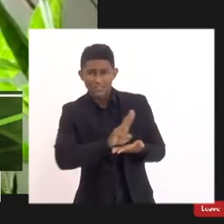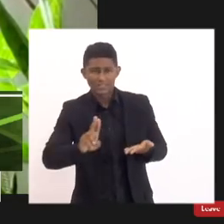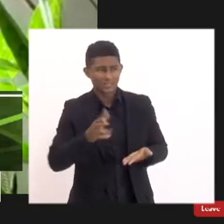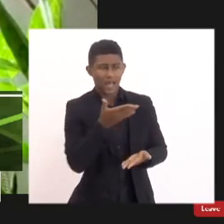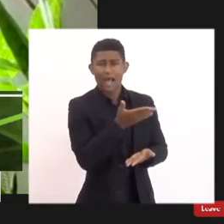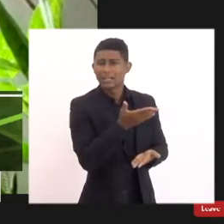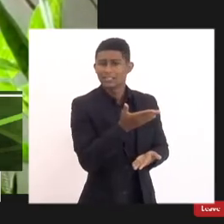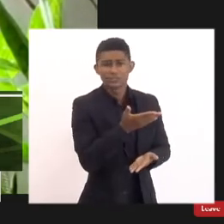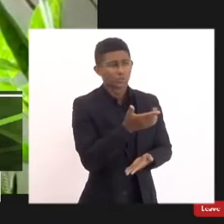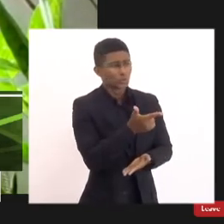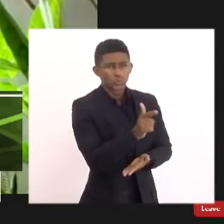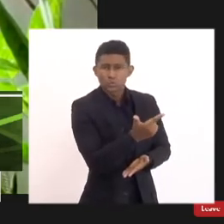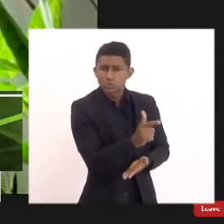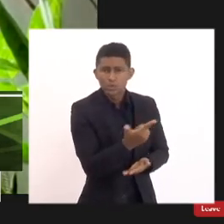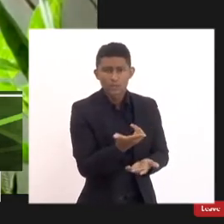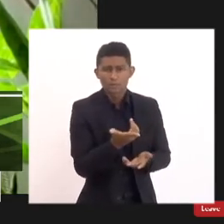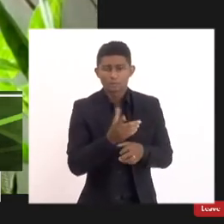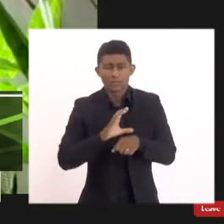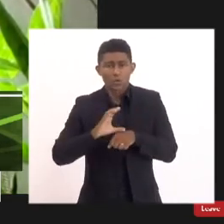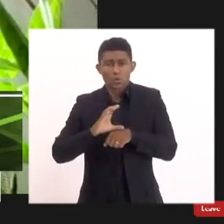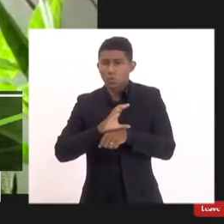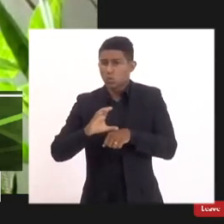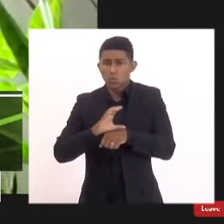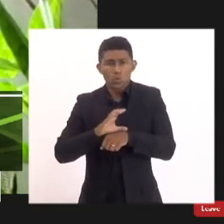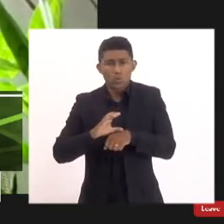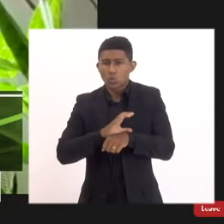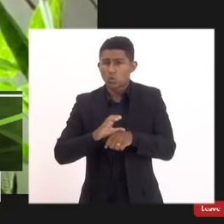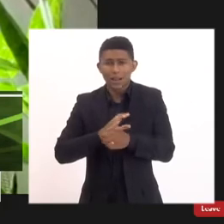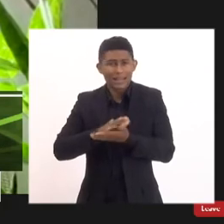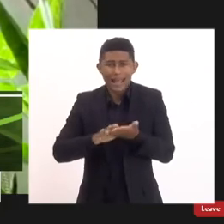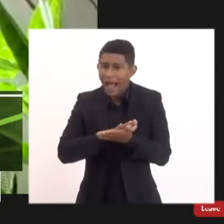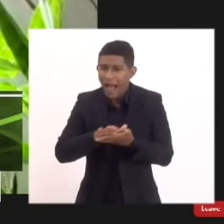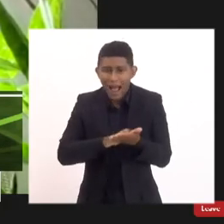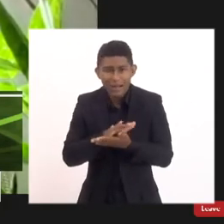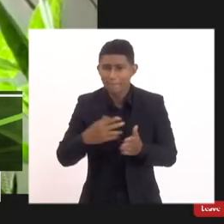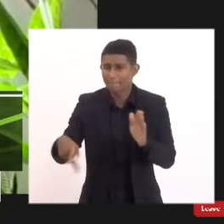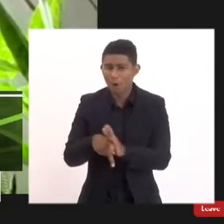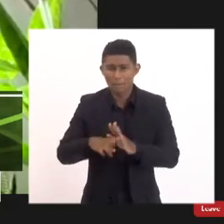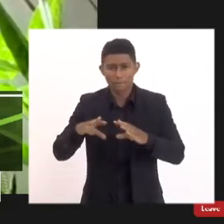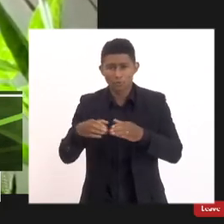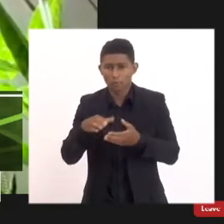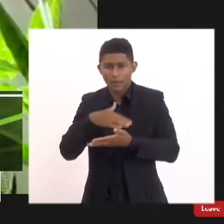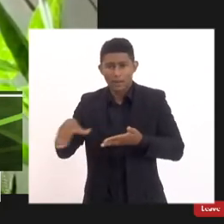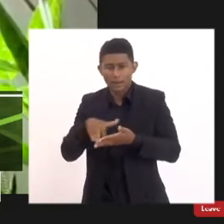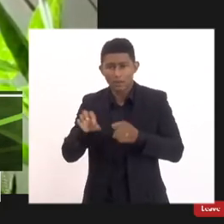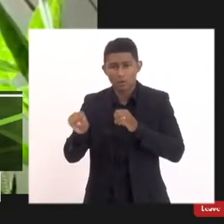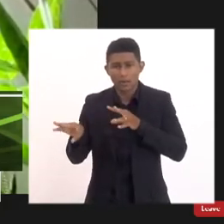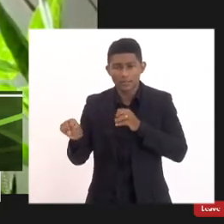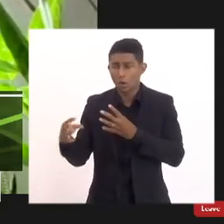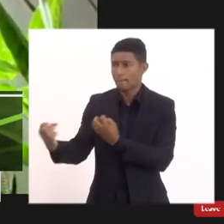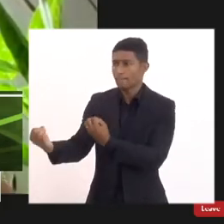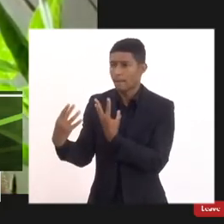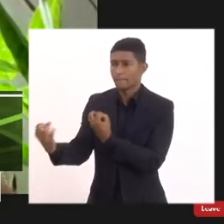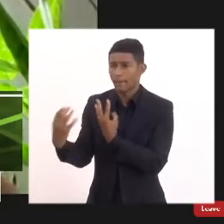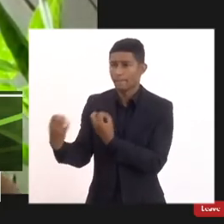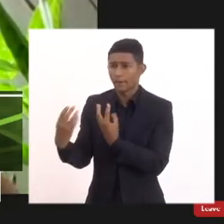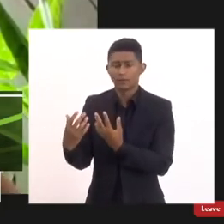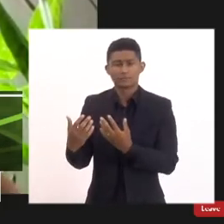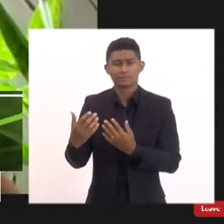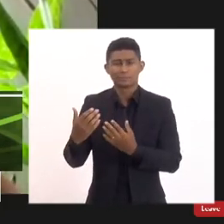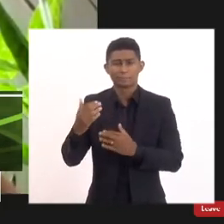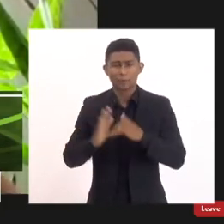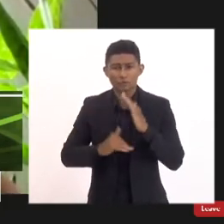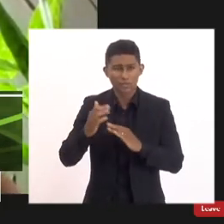nenhum curso, nada por parte da SEDUC que possa preparar profissionais para